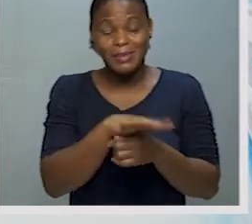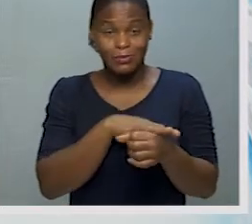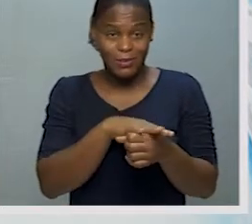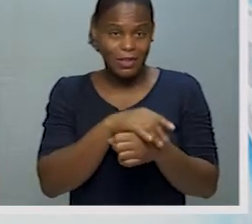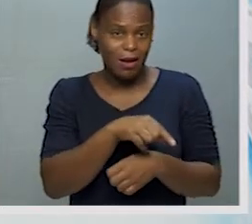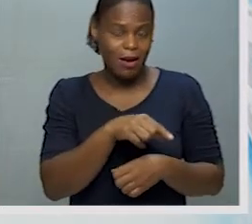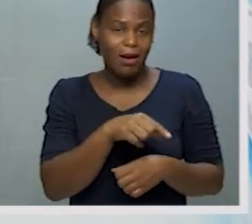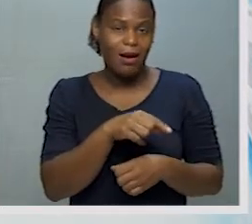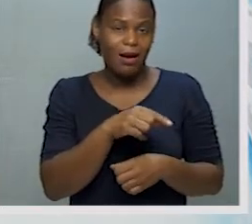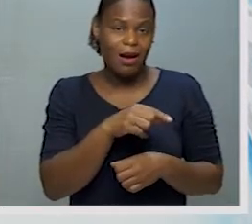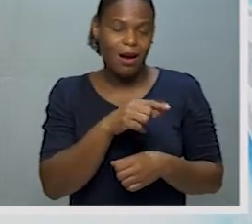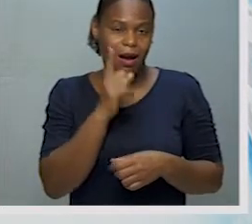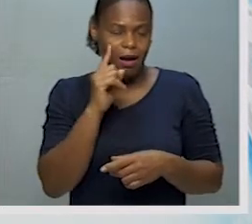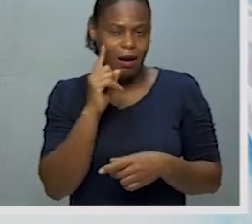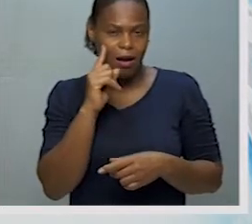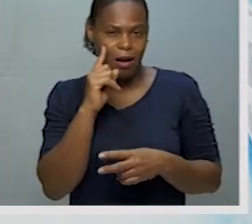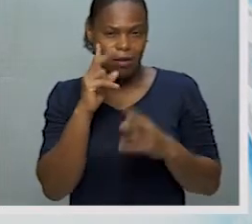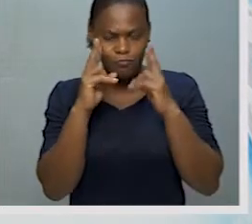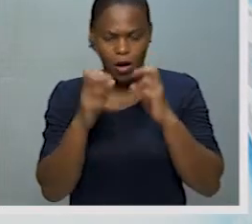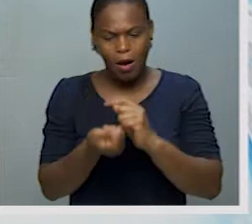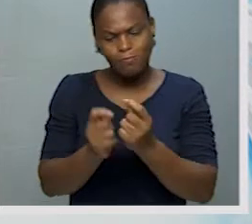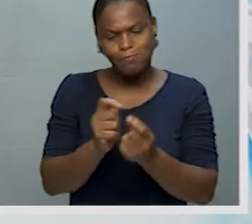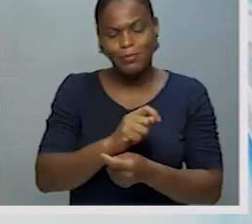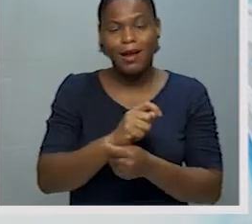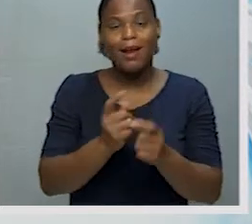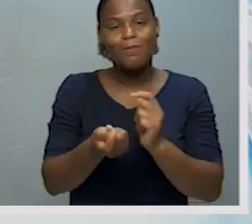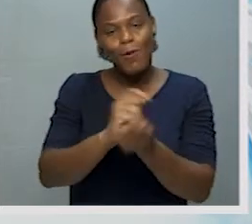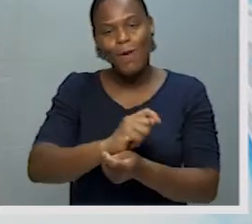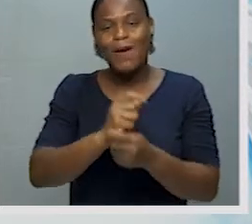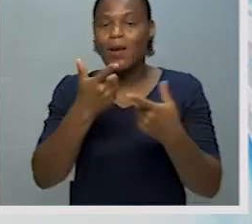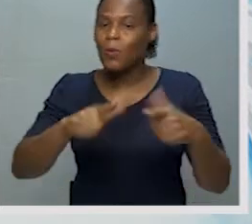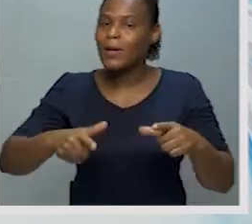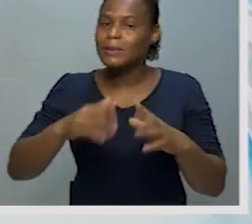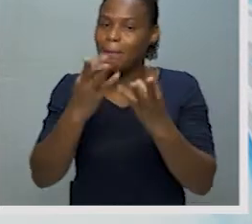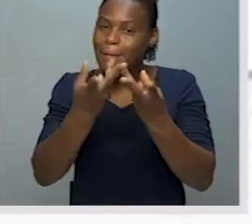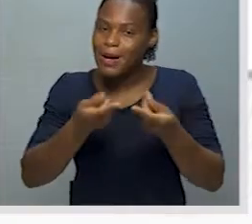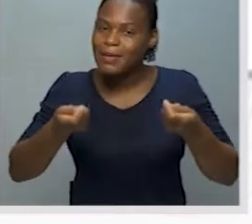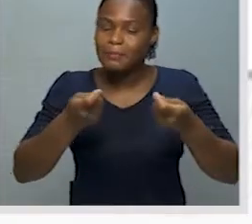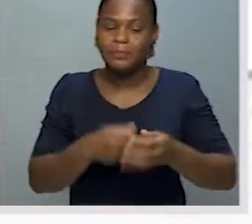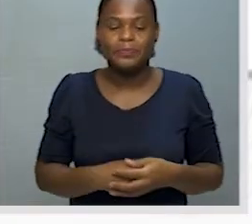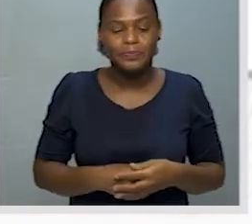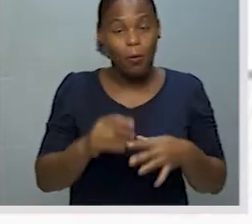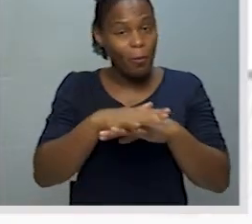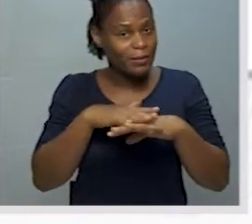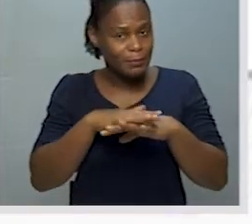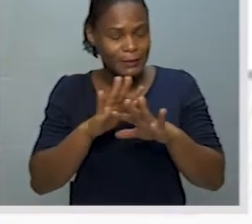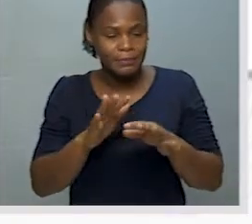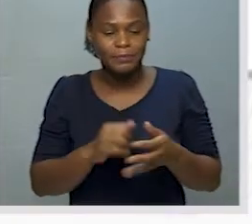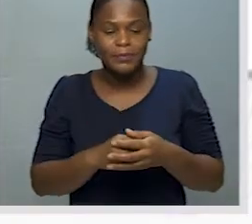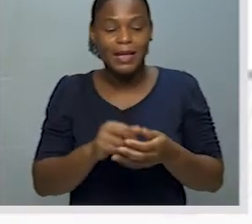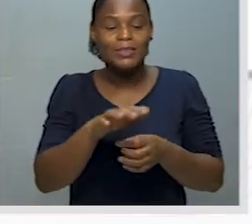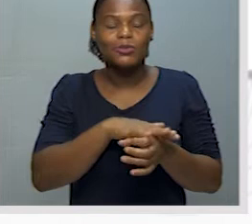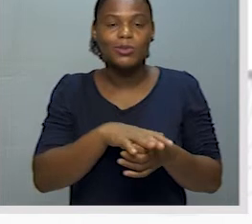desta situação, exprimi-la em linguagem matemática. Vamos lá. A situação é o seguinte: